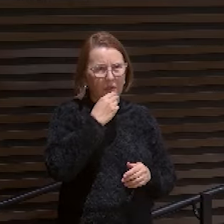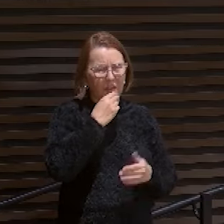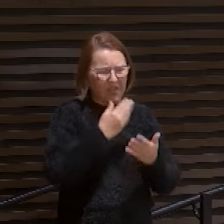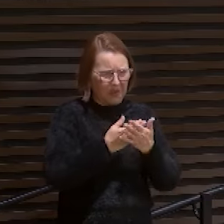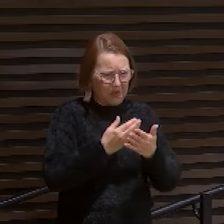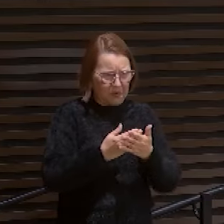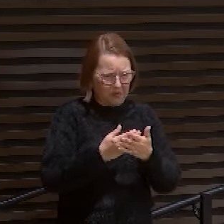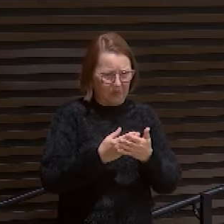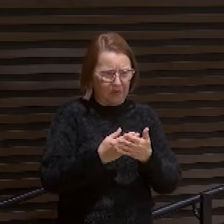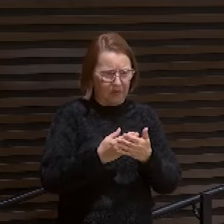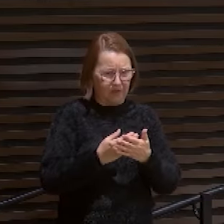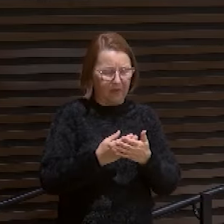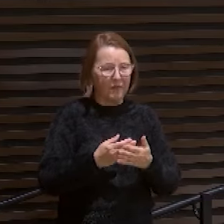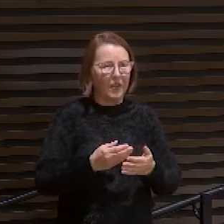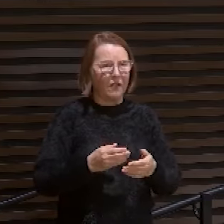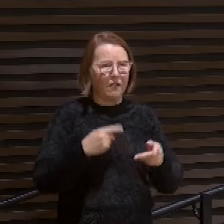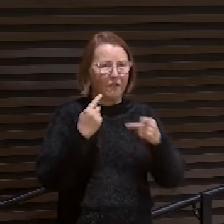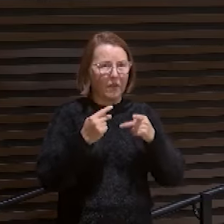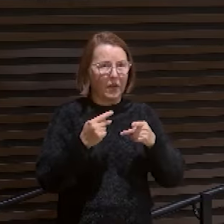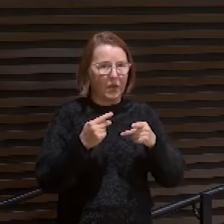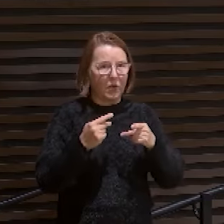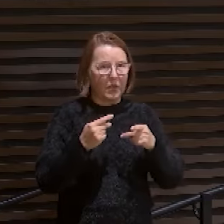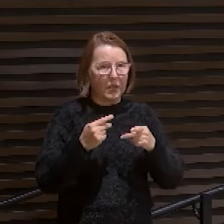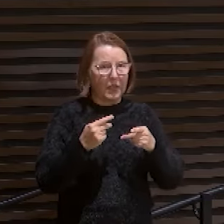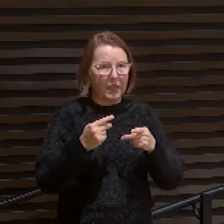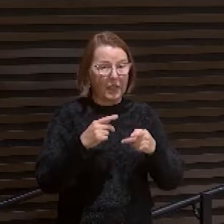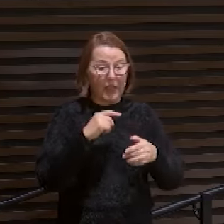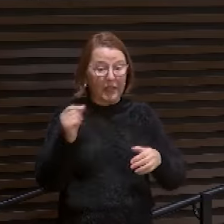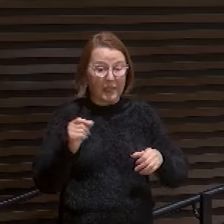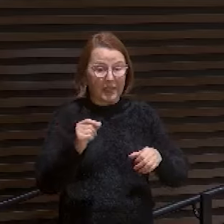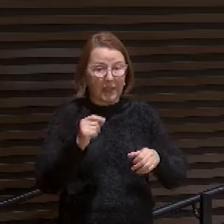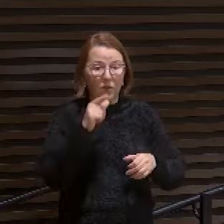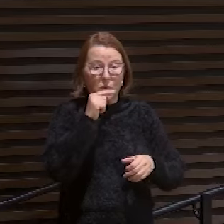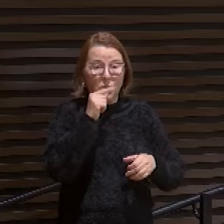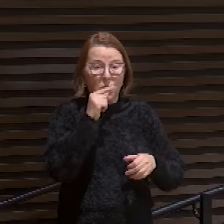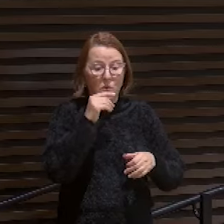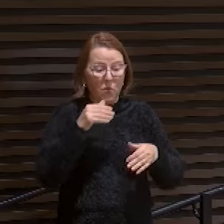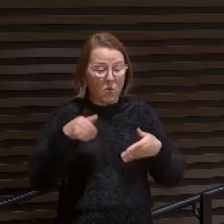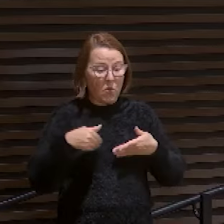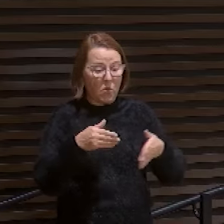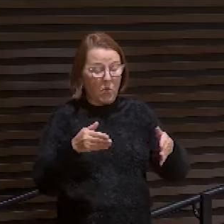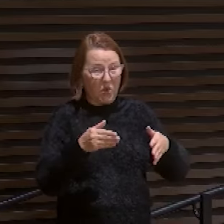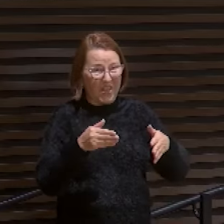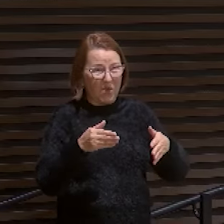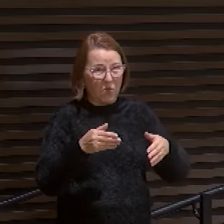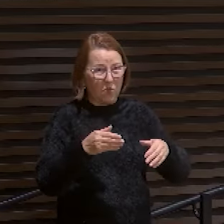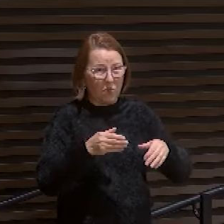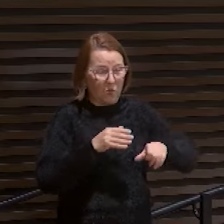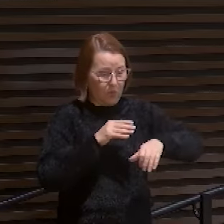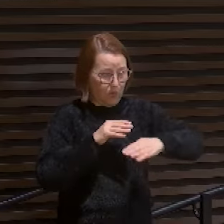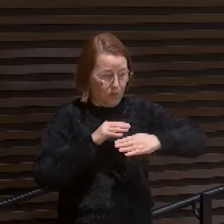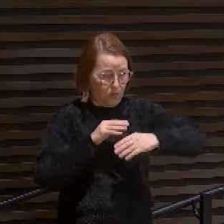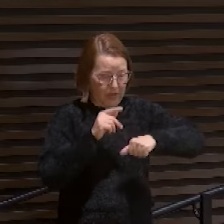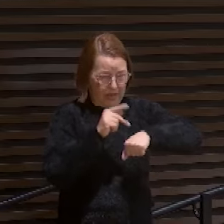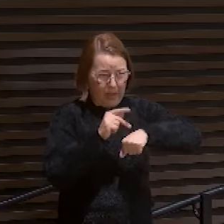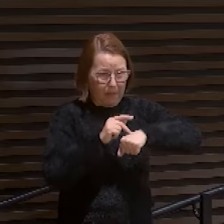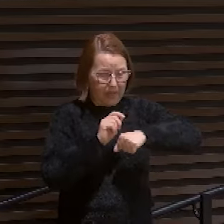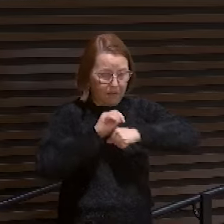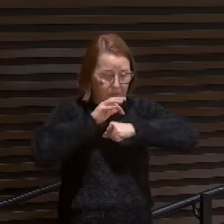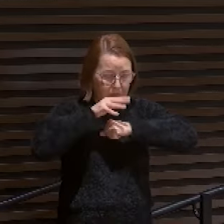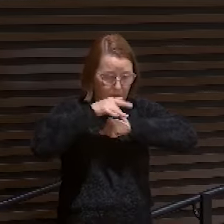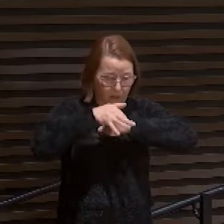rio saiu daquela rocha, como o rio de água viva sai de